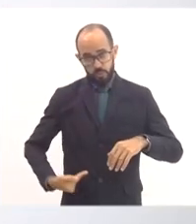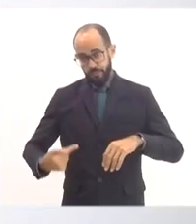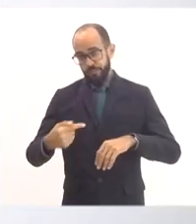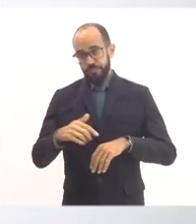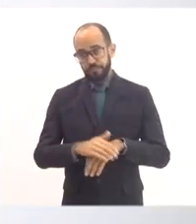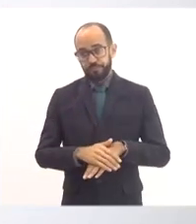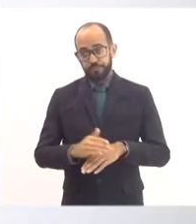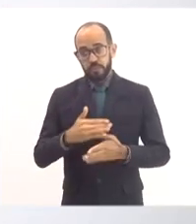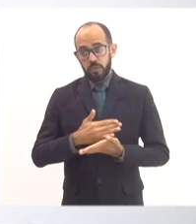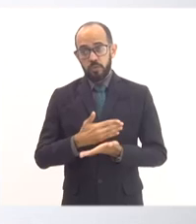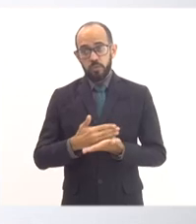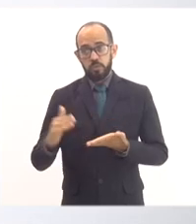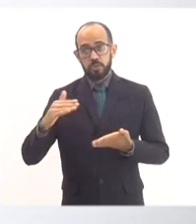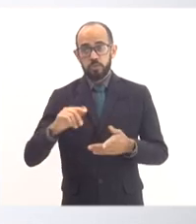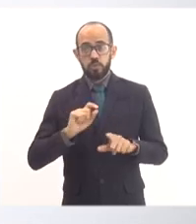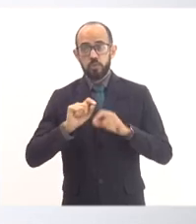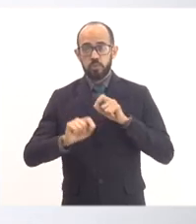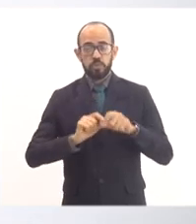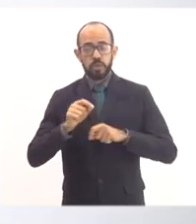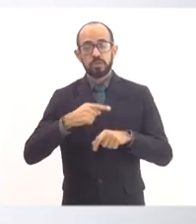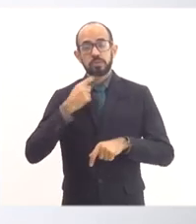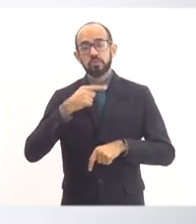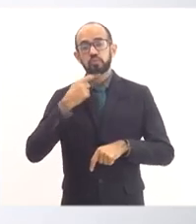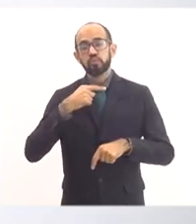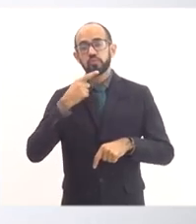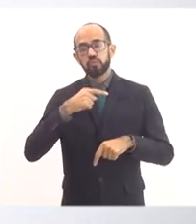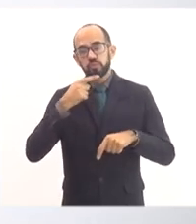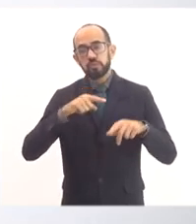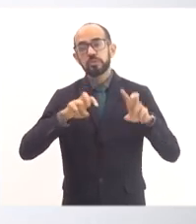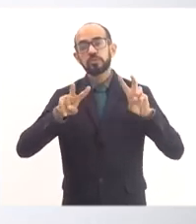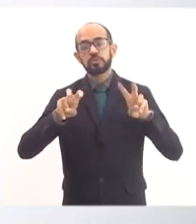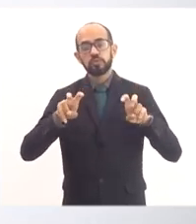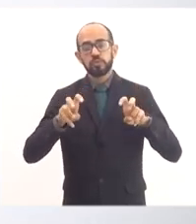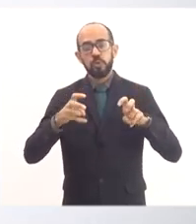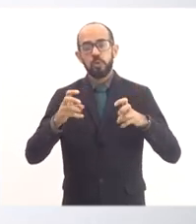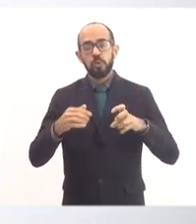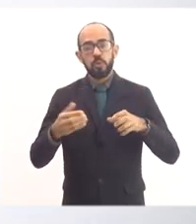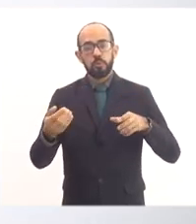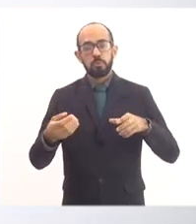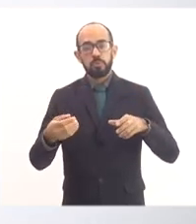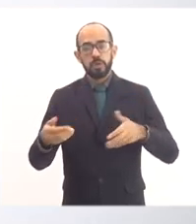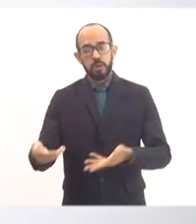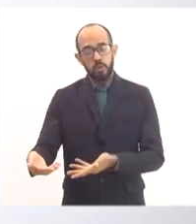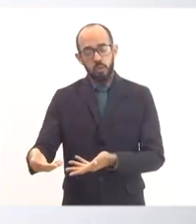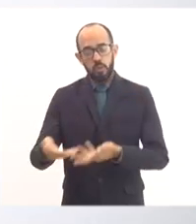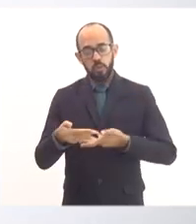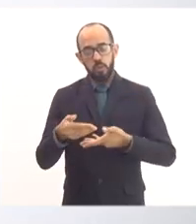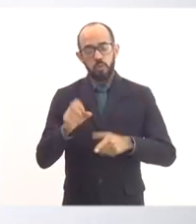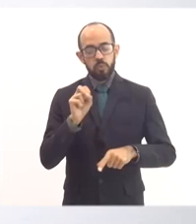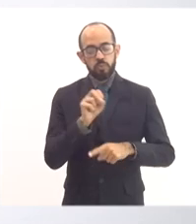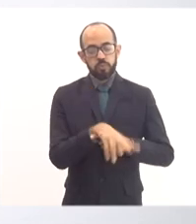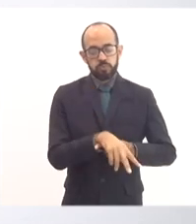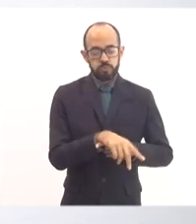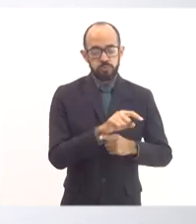começou esse questionamento sobre a inclusão dos senhores dos concursos anteriores no